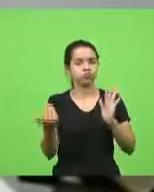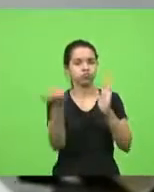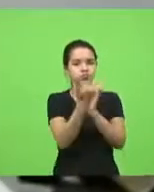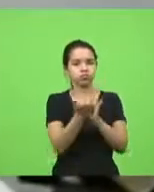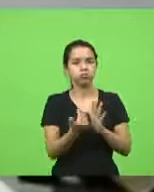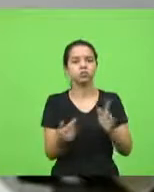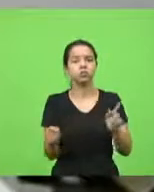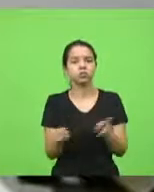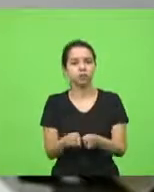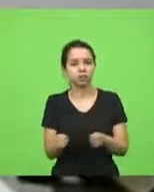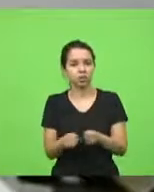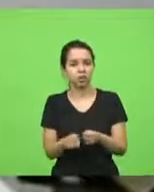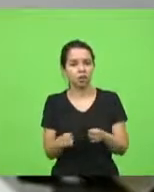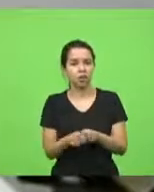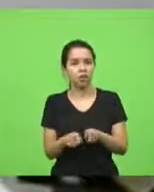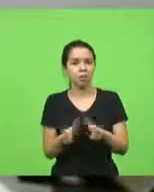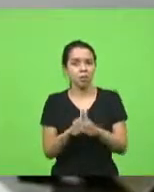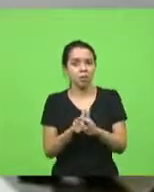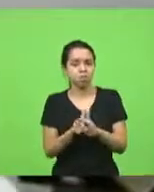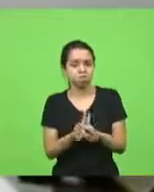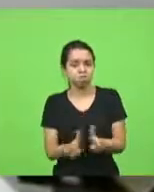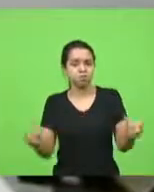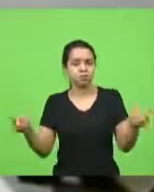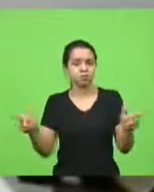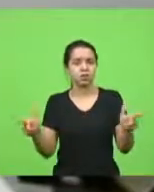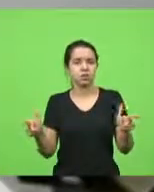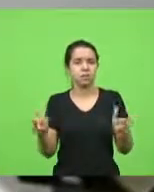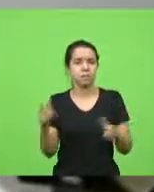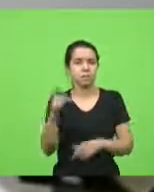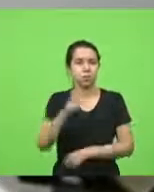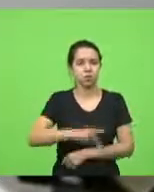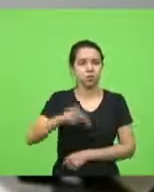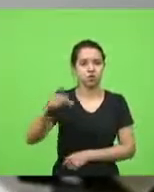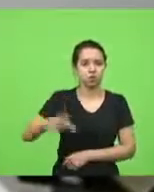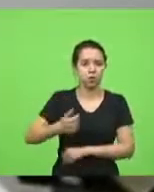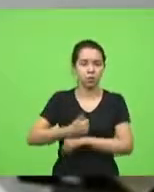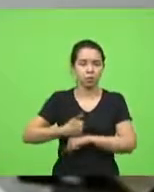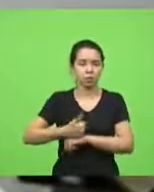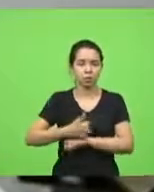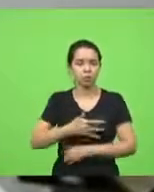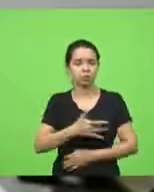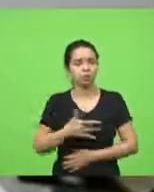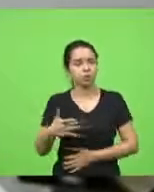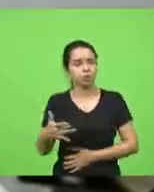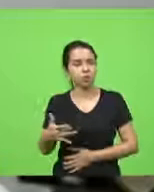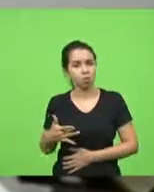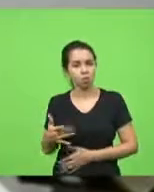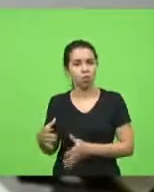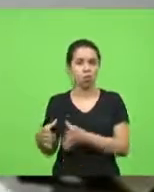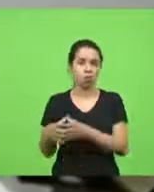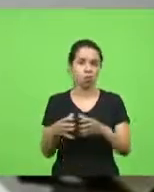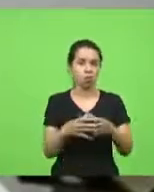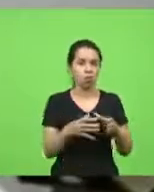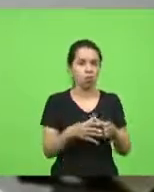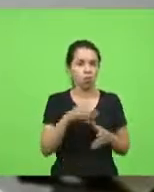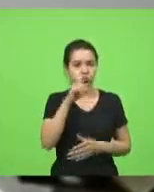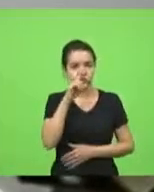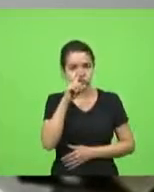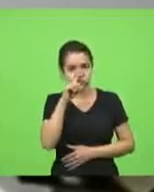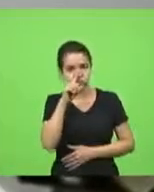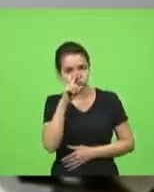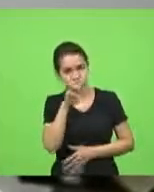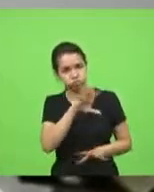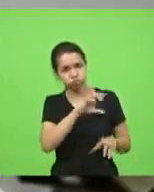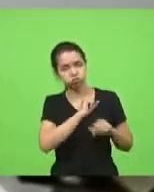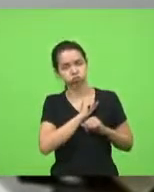a massificação para professores, para profissionais de saúde, para grupos de risco. Só